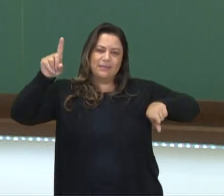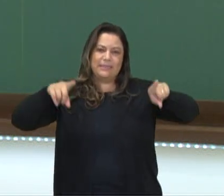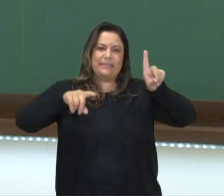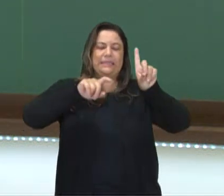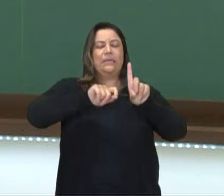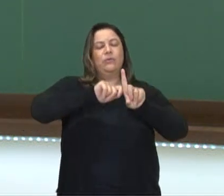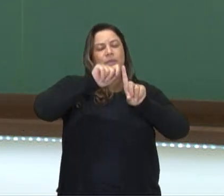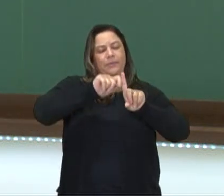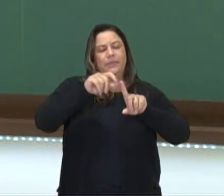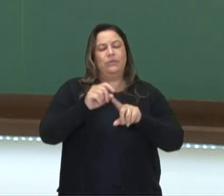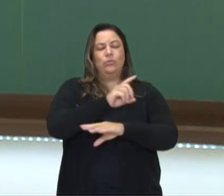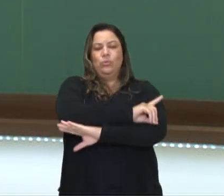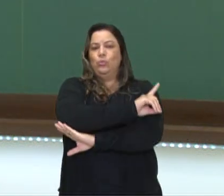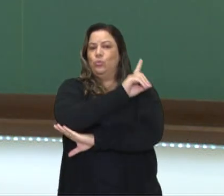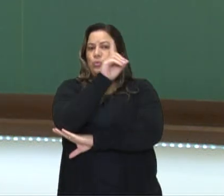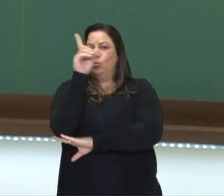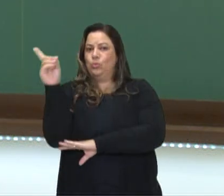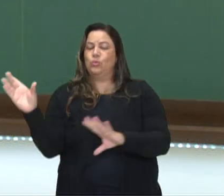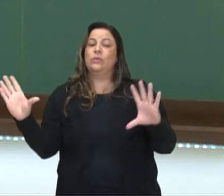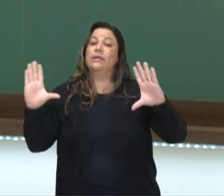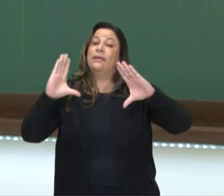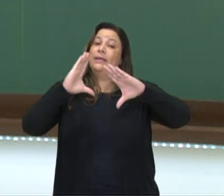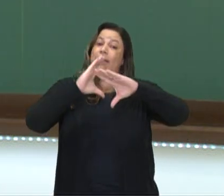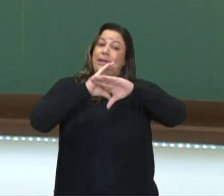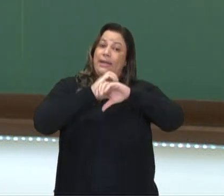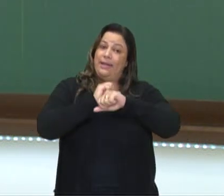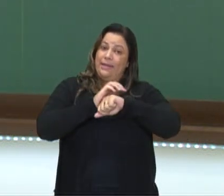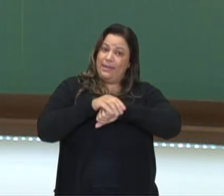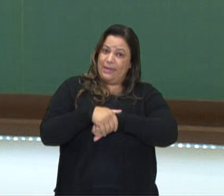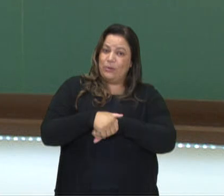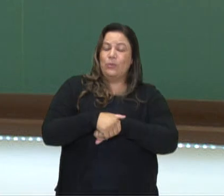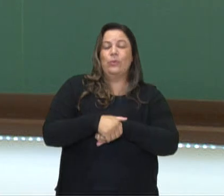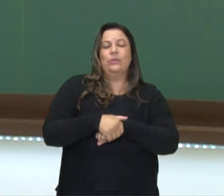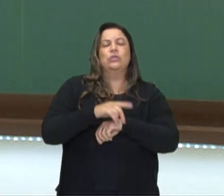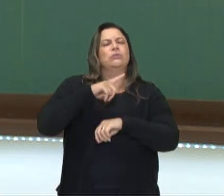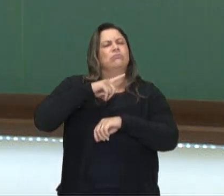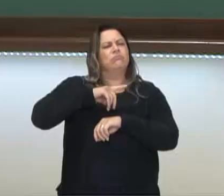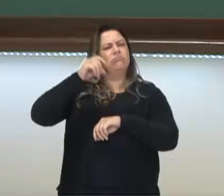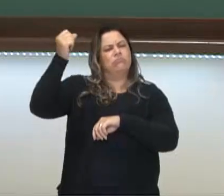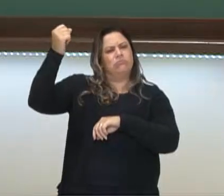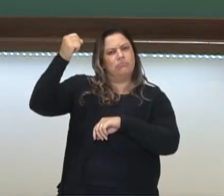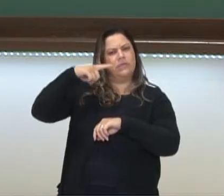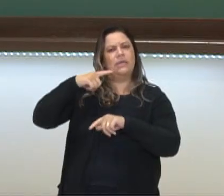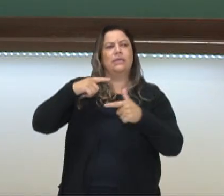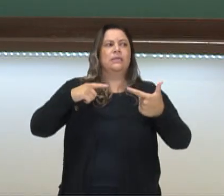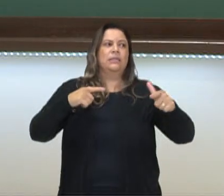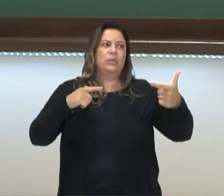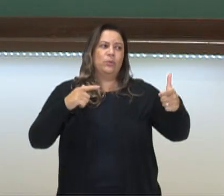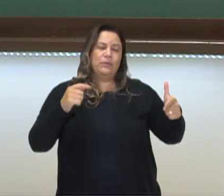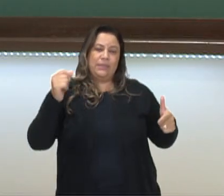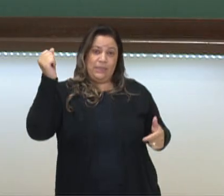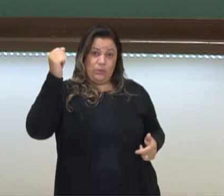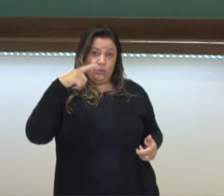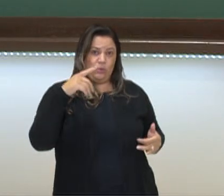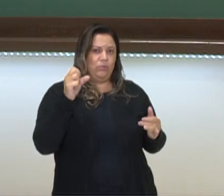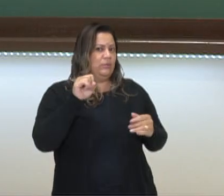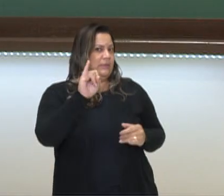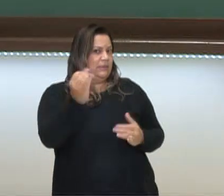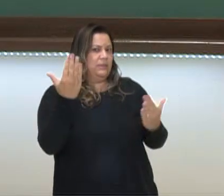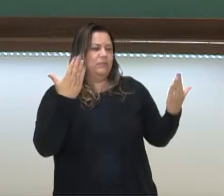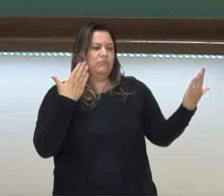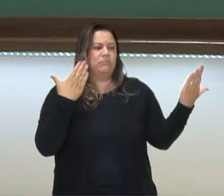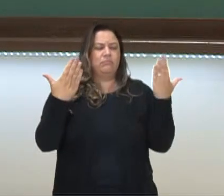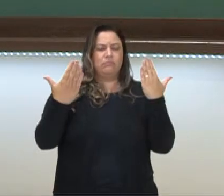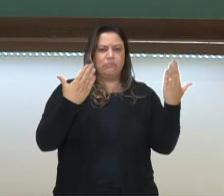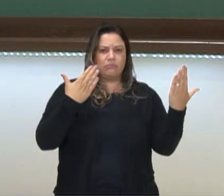o dia e a noite, entre os momentos em que existe e que não existe sol. Se compararmos as